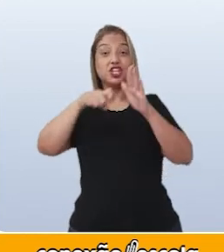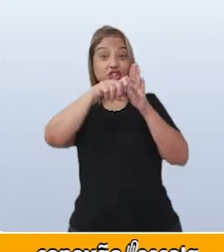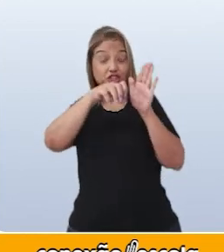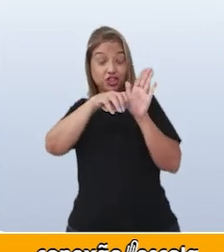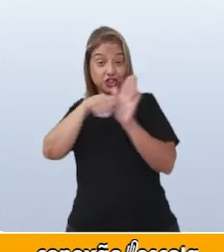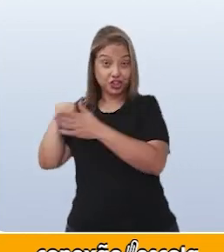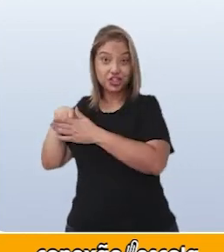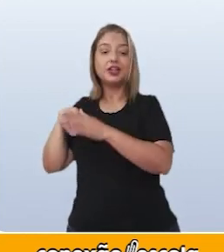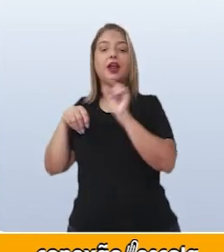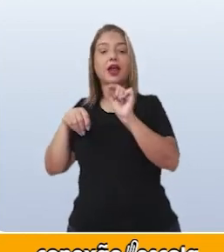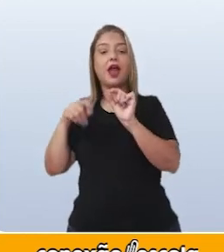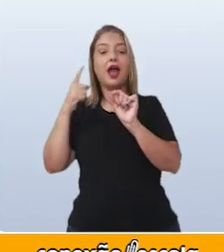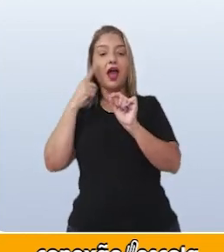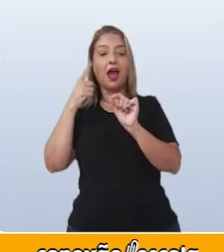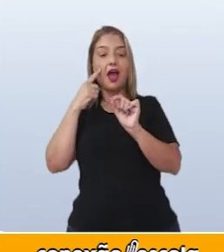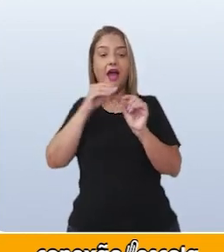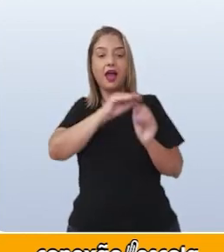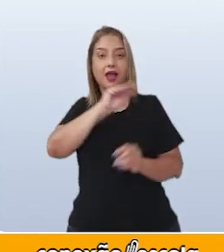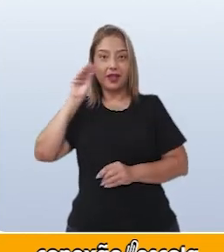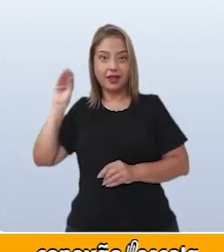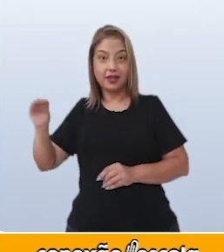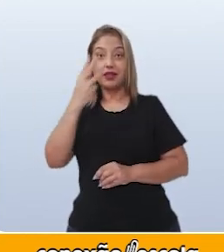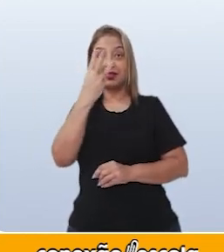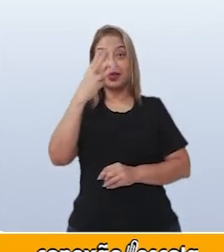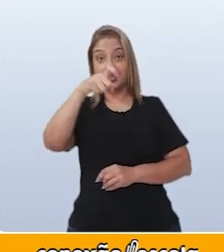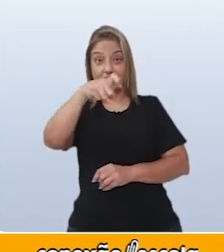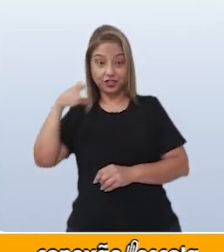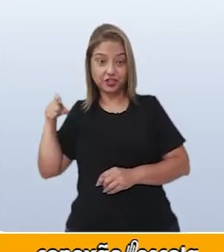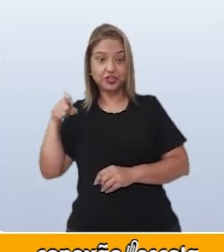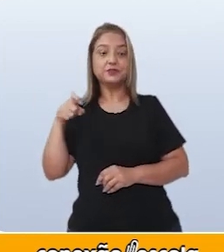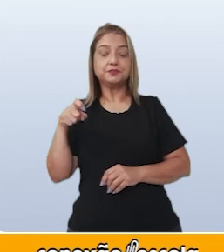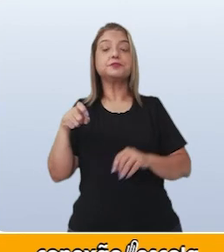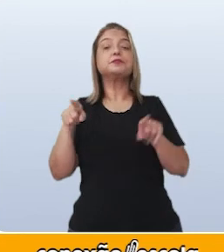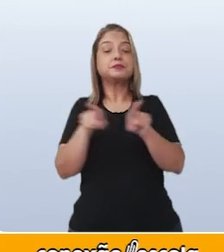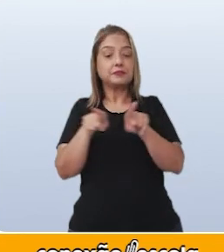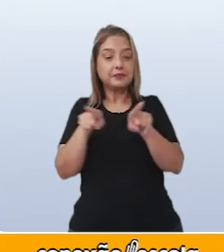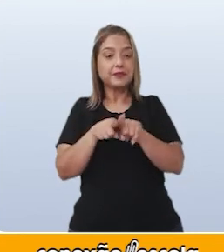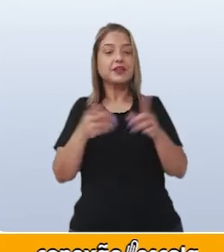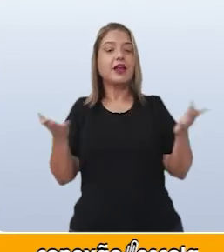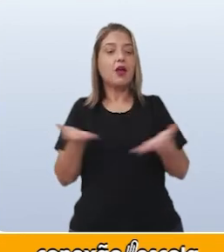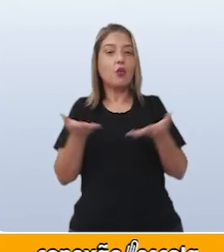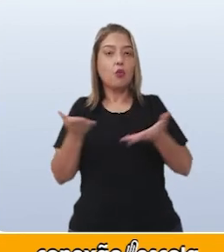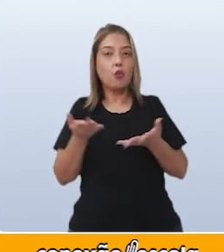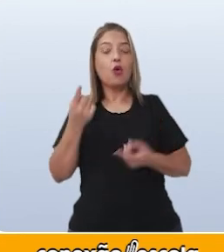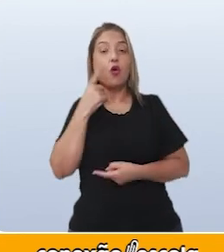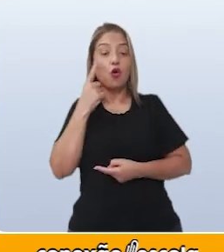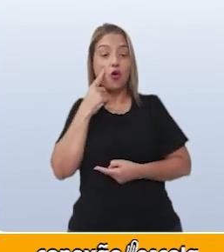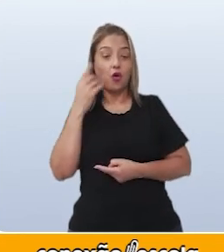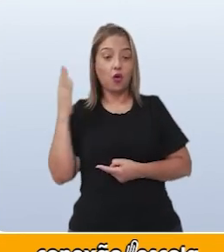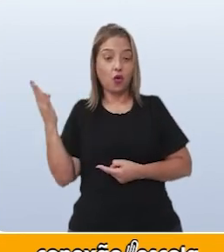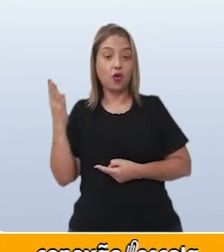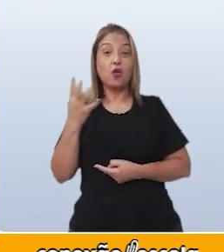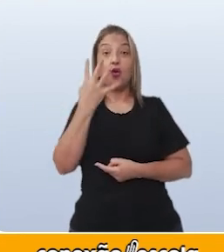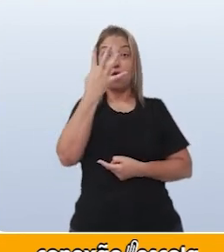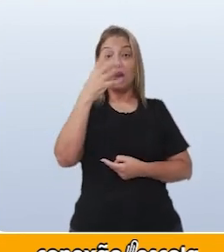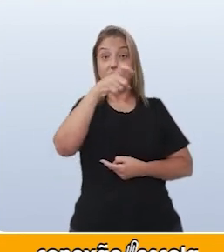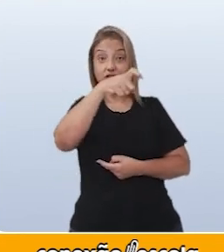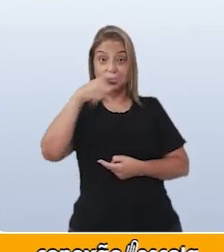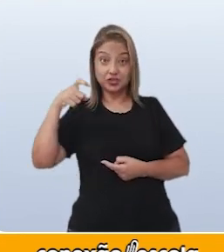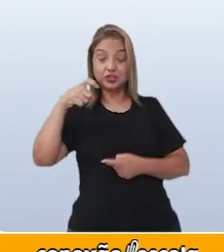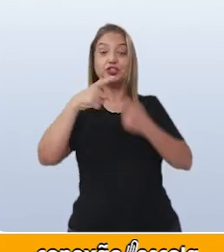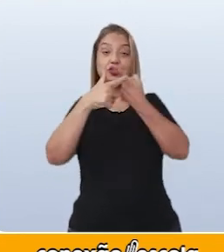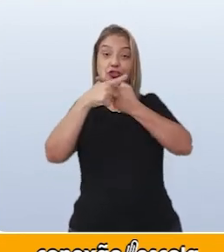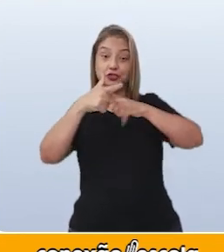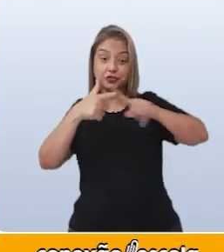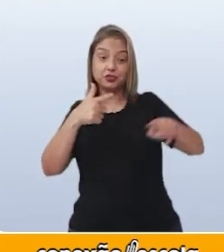mesma forma, vou pegar o 4x e dividir pelo termo que coloquei em evidência. Vai ficar 4x dividido